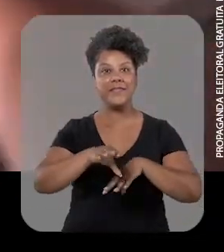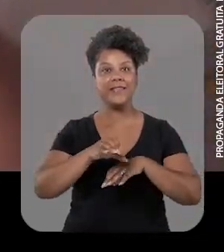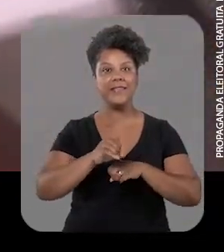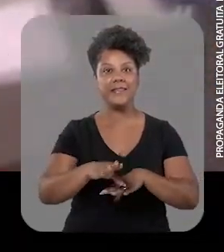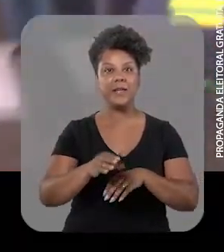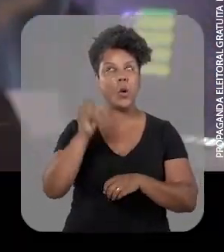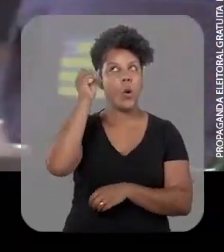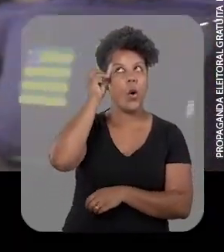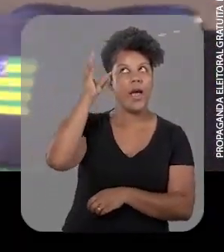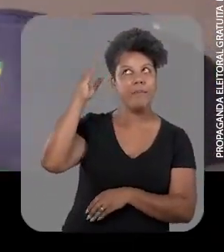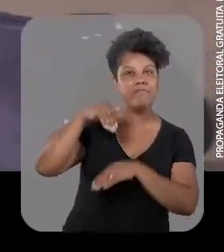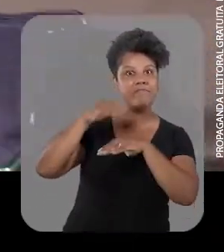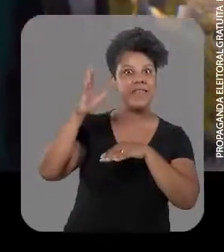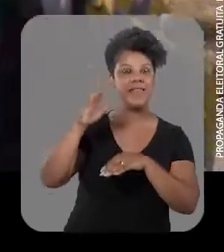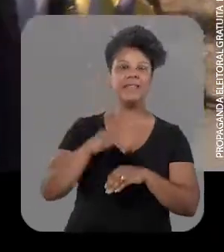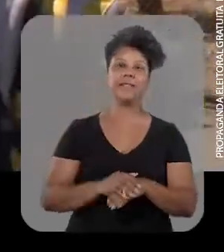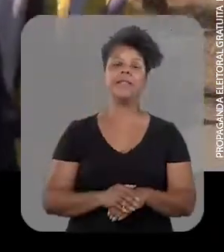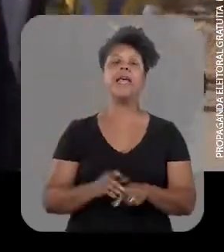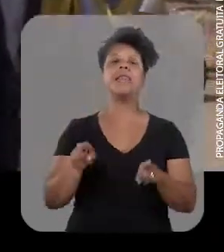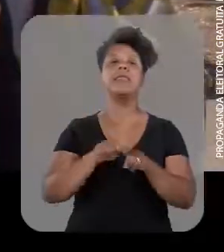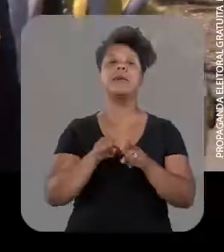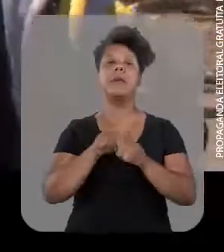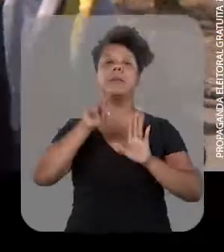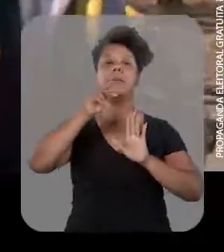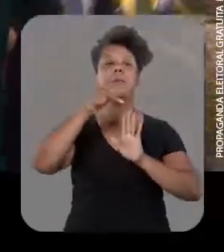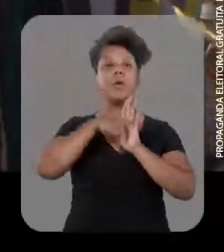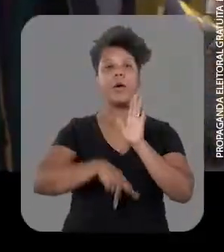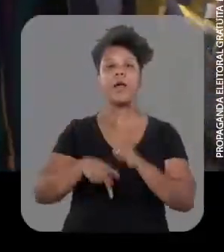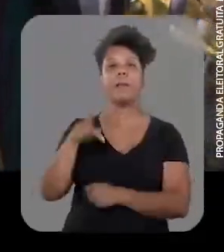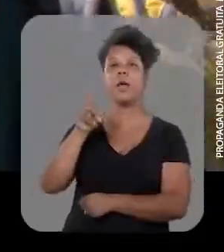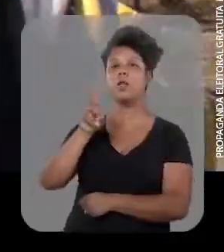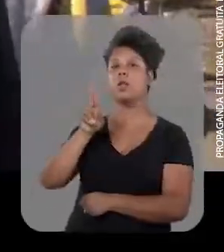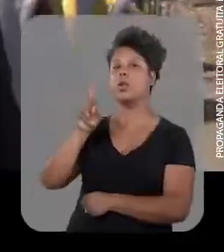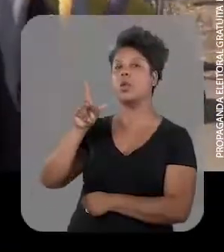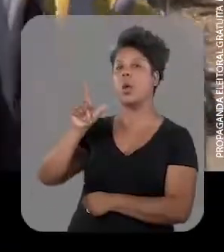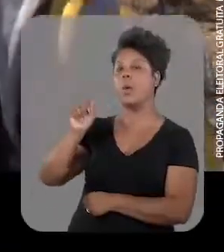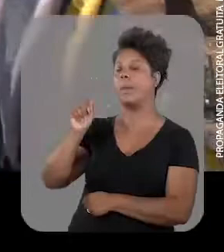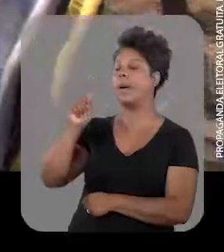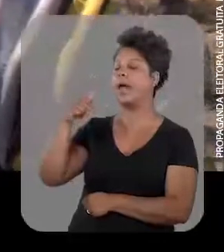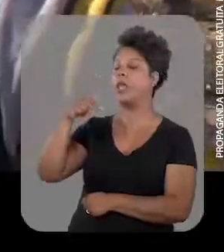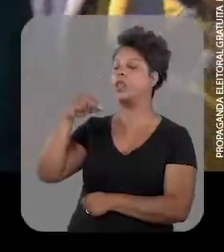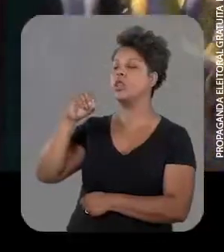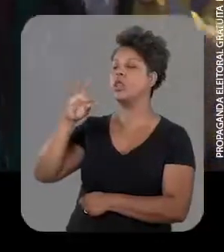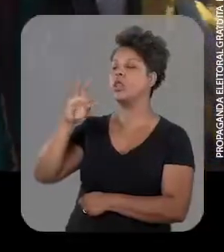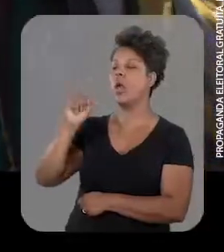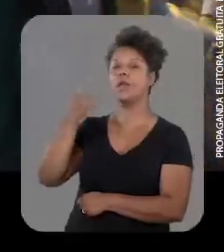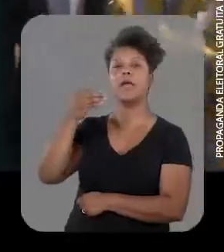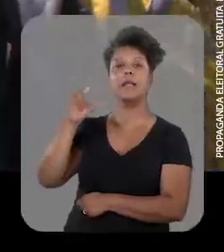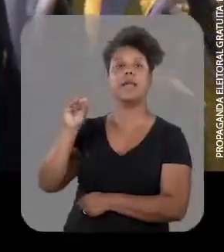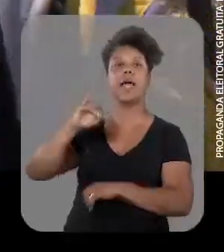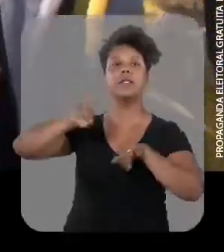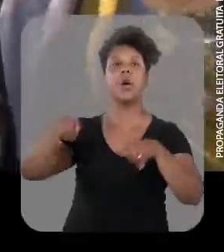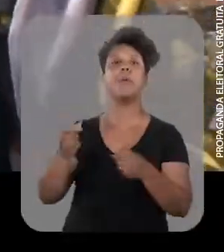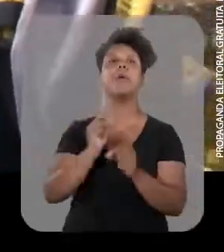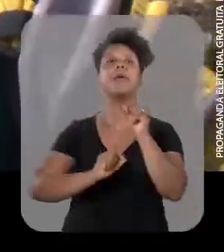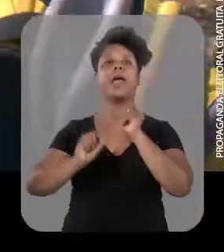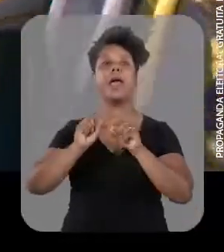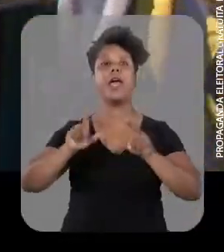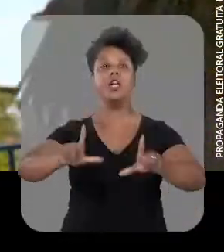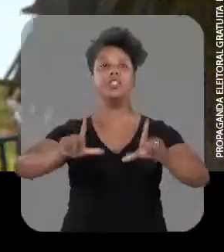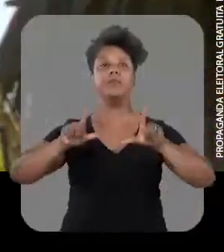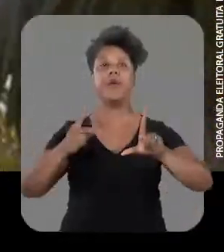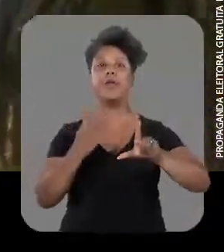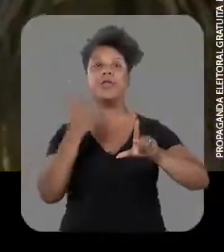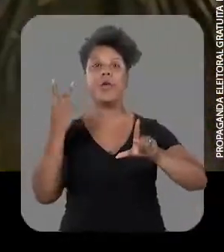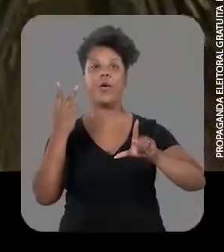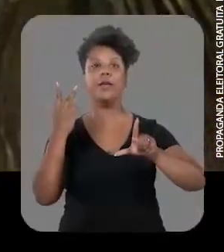dos nossos estudantes. E com o programa Dupla Nota 10, Caiado vai dar a oportunidade para o aluno se formar com 2 diplomas, o